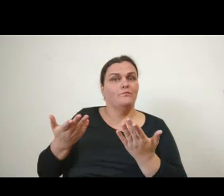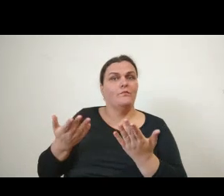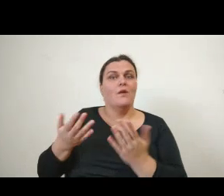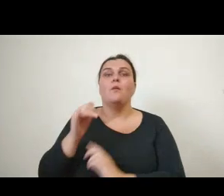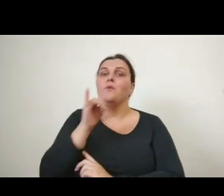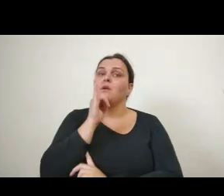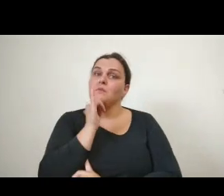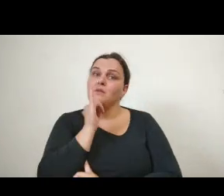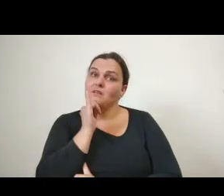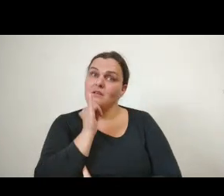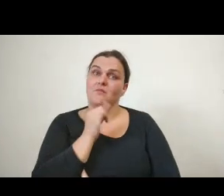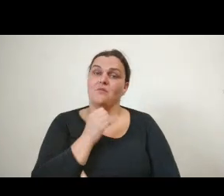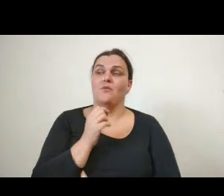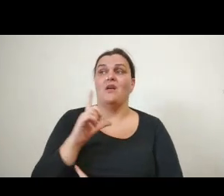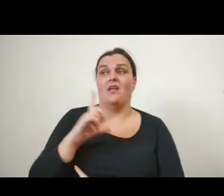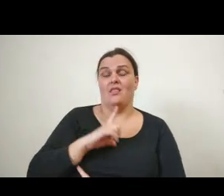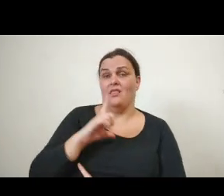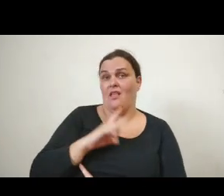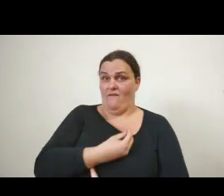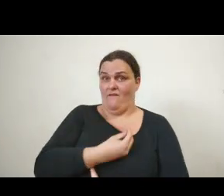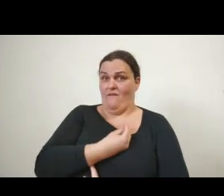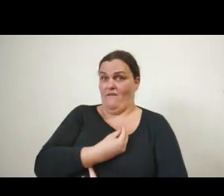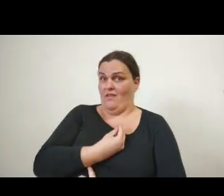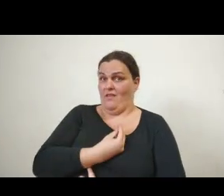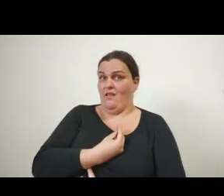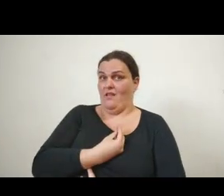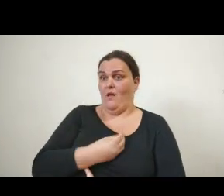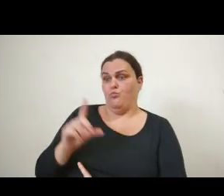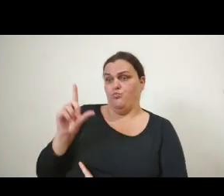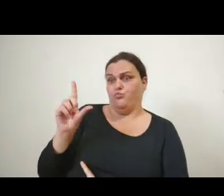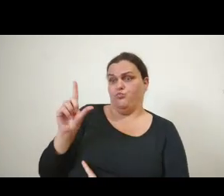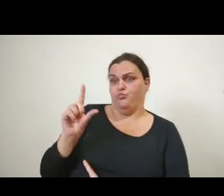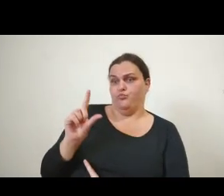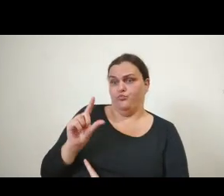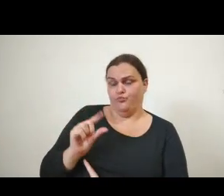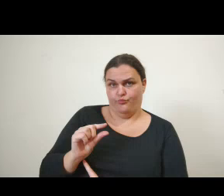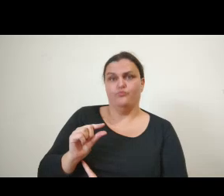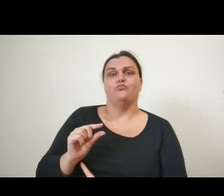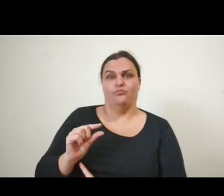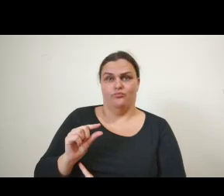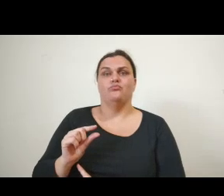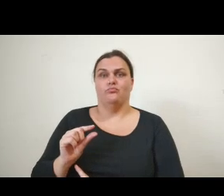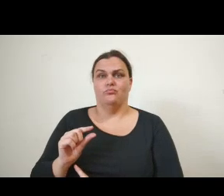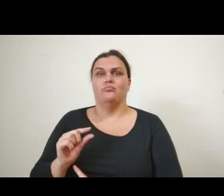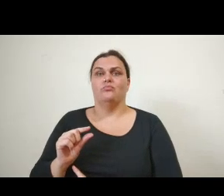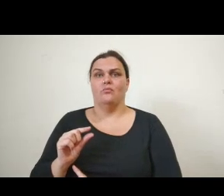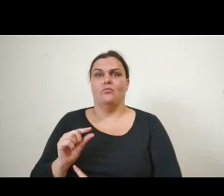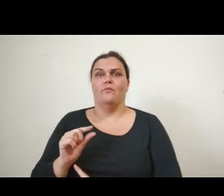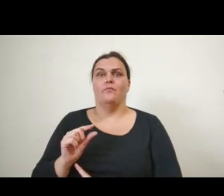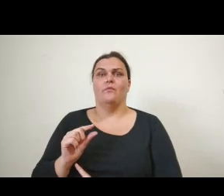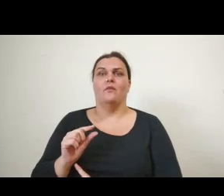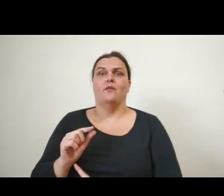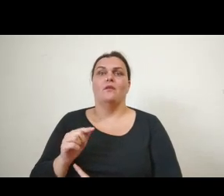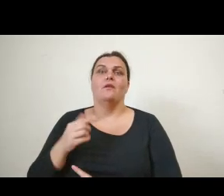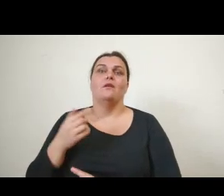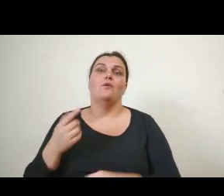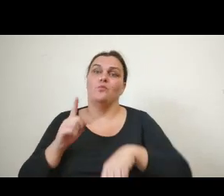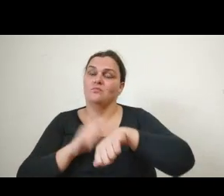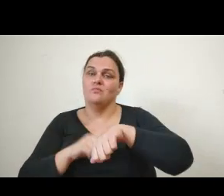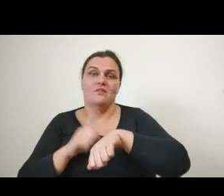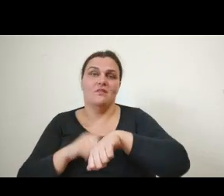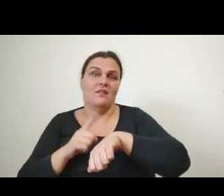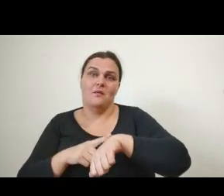reduz bastante, né, de maneira bem significativa, o tempo necessário para o inseto chegar